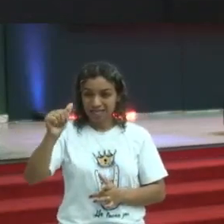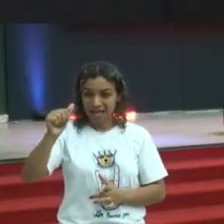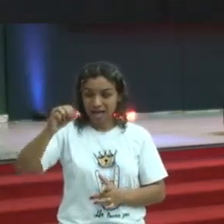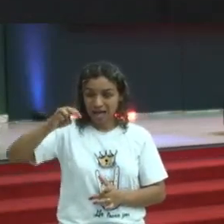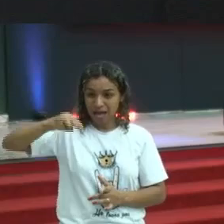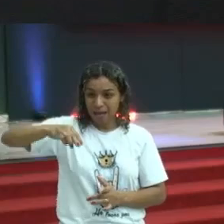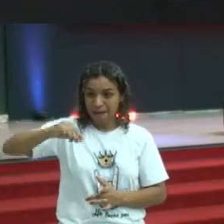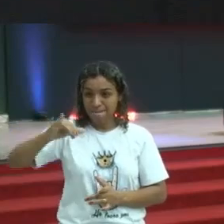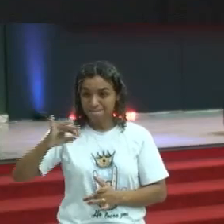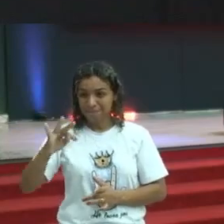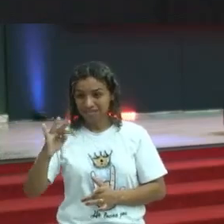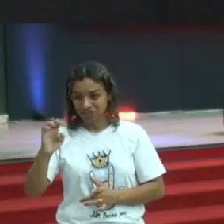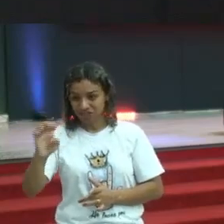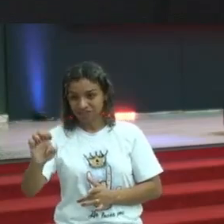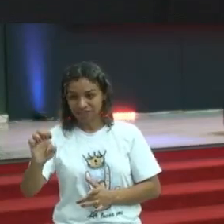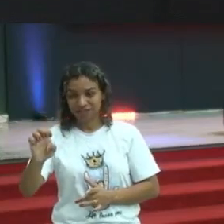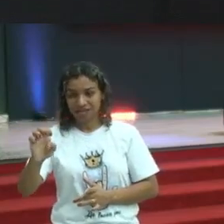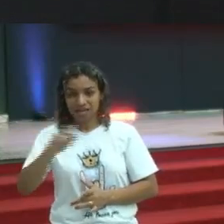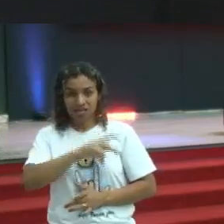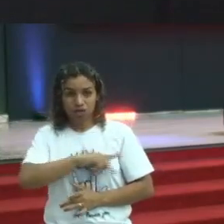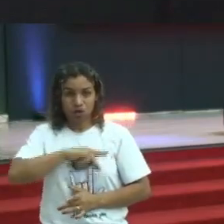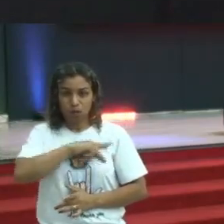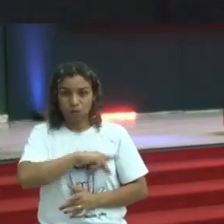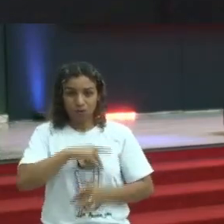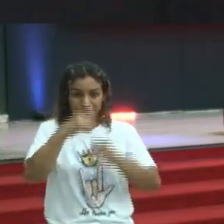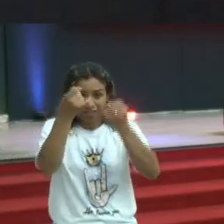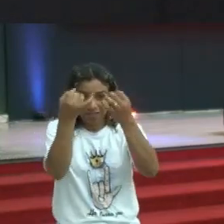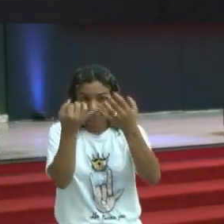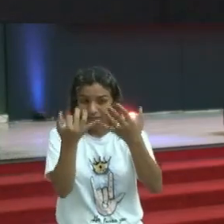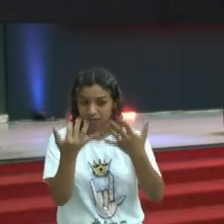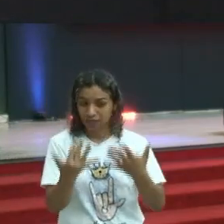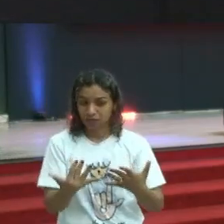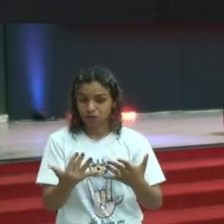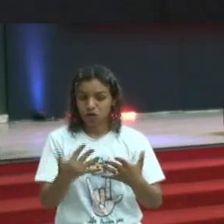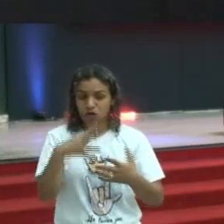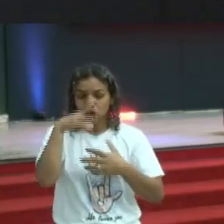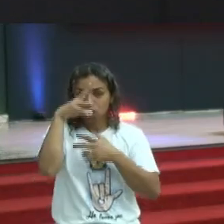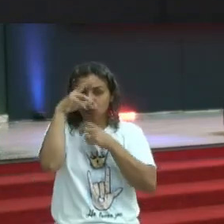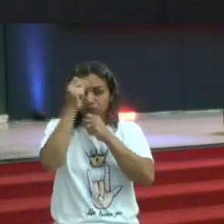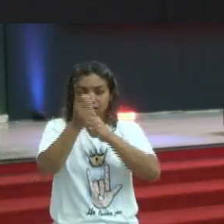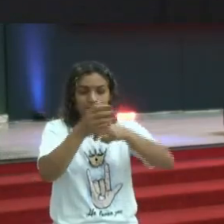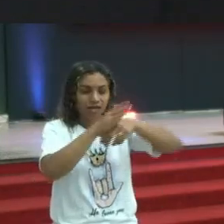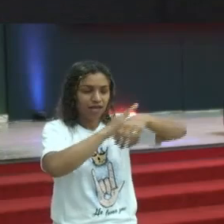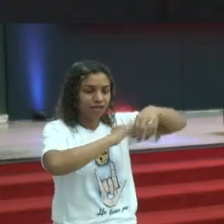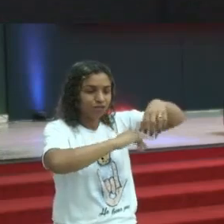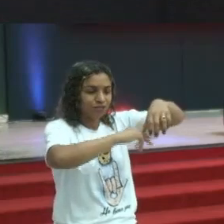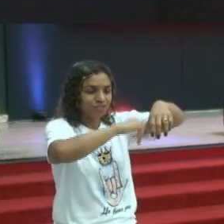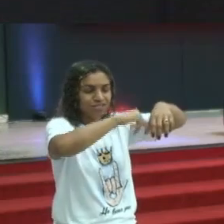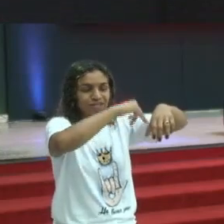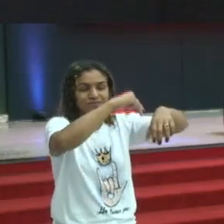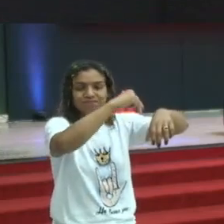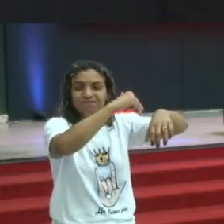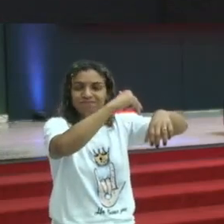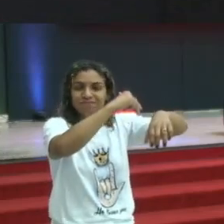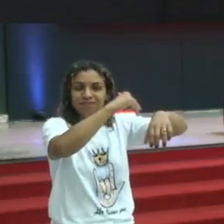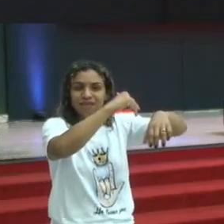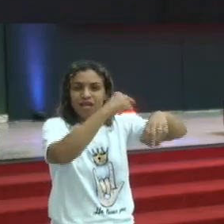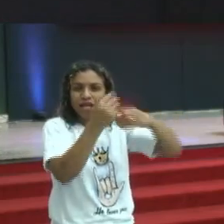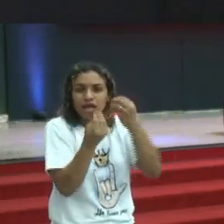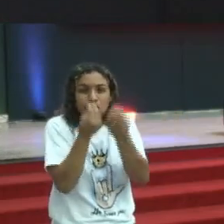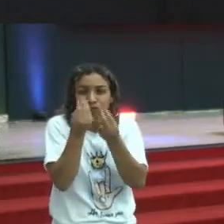da ressurreição, como dunamis de Deus, o poder da ressurreição, que é como